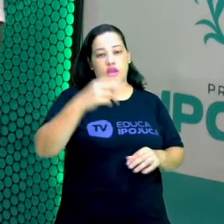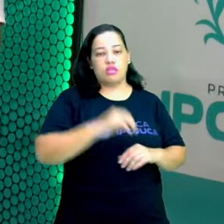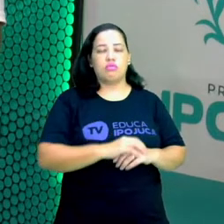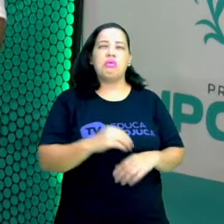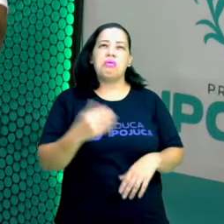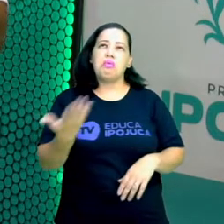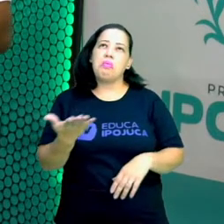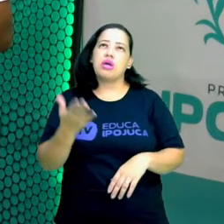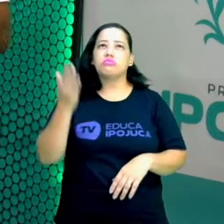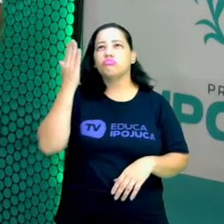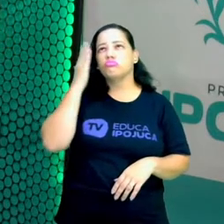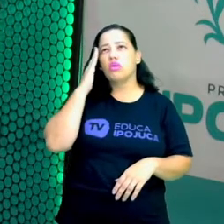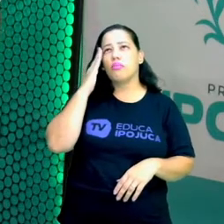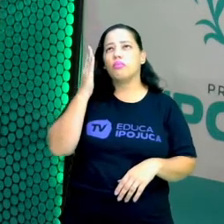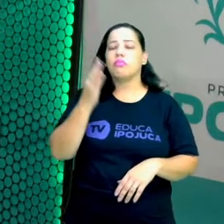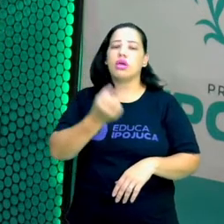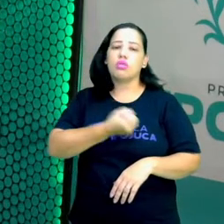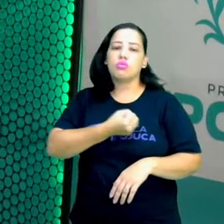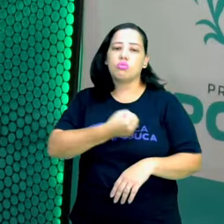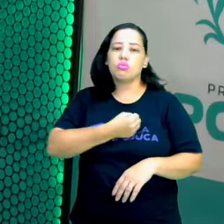ao quadrado será igual a